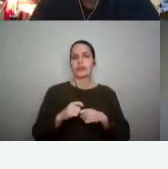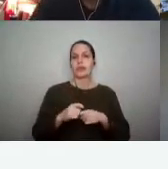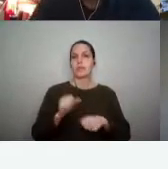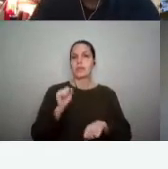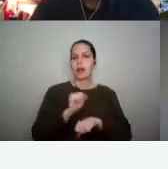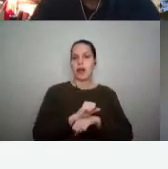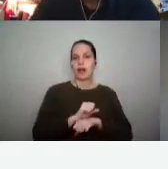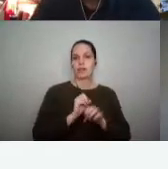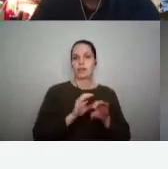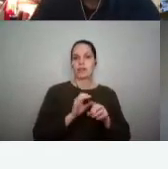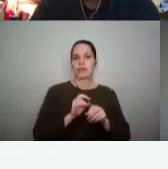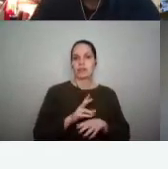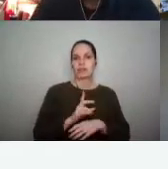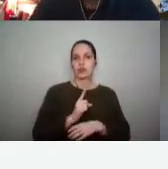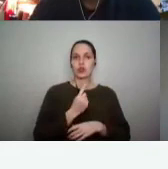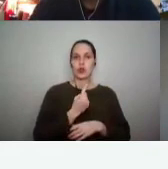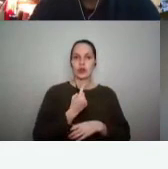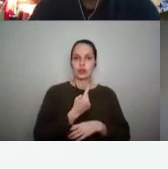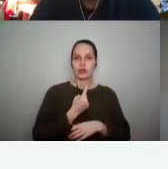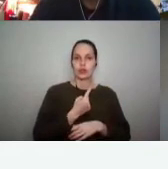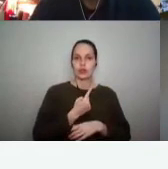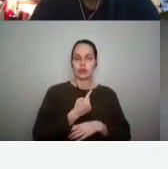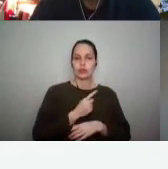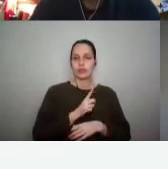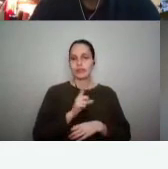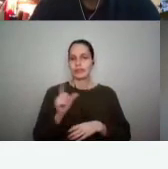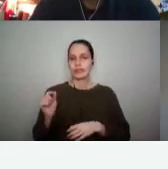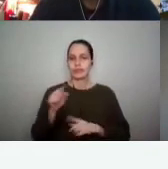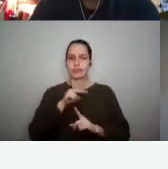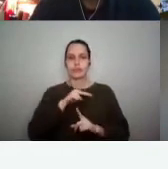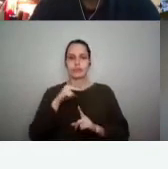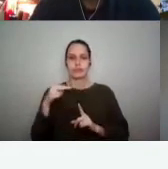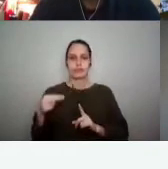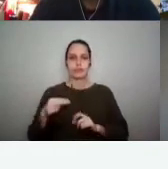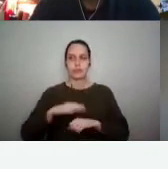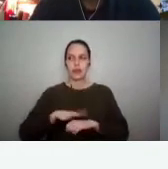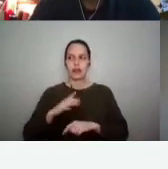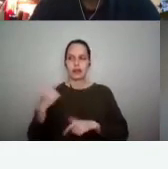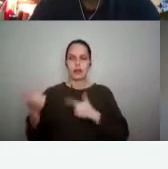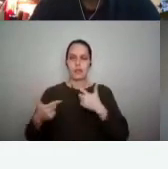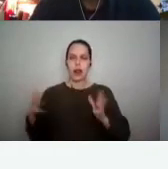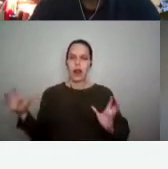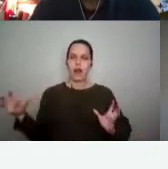para uma perspectiva mais de trabalharmos em conjunto.